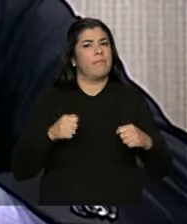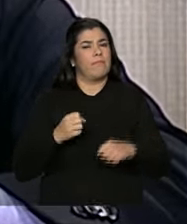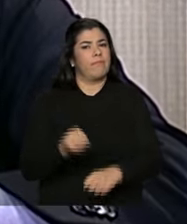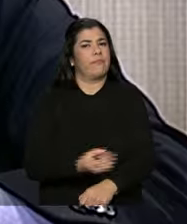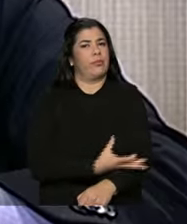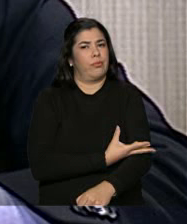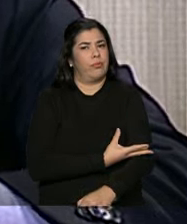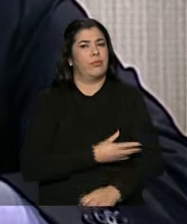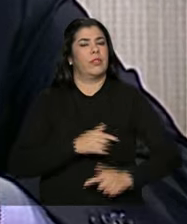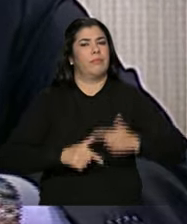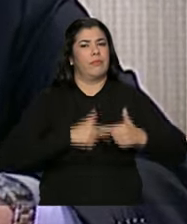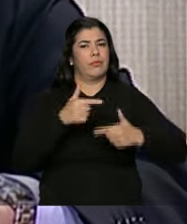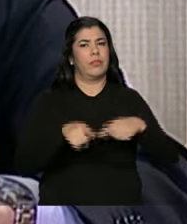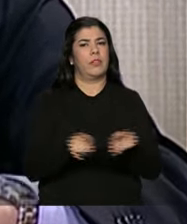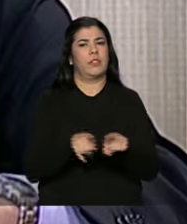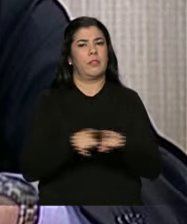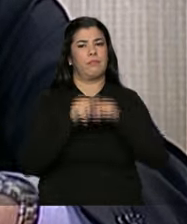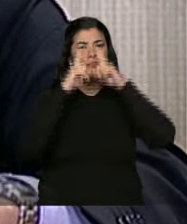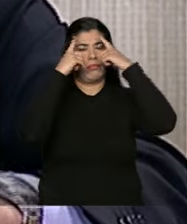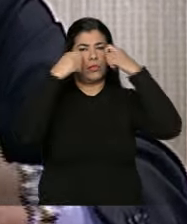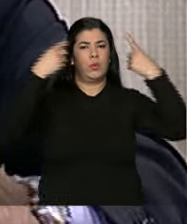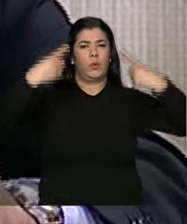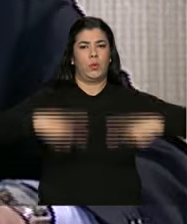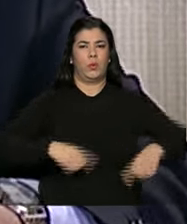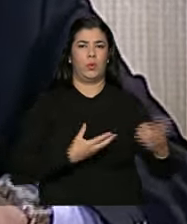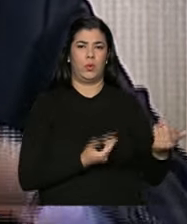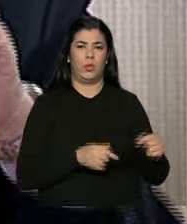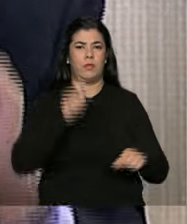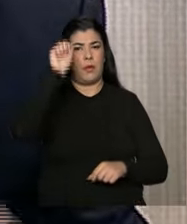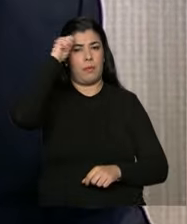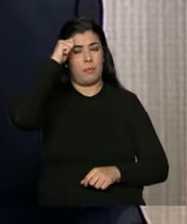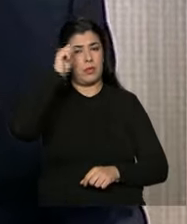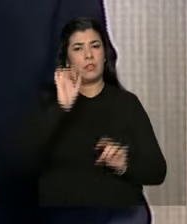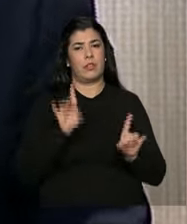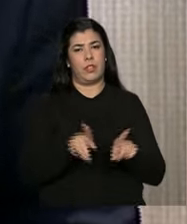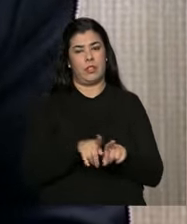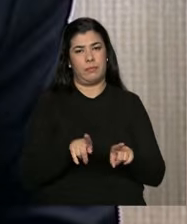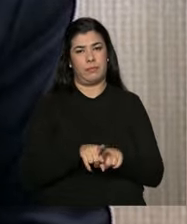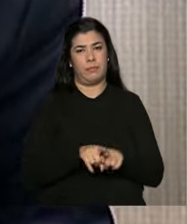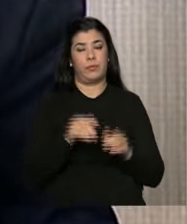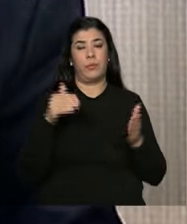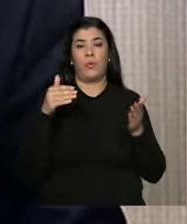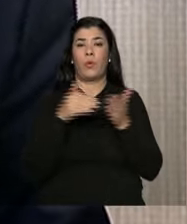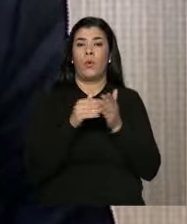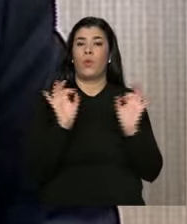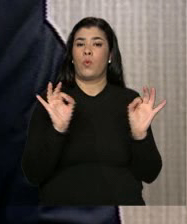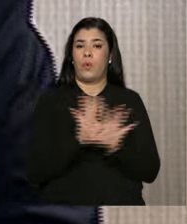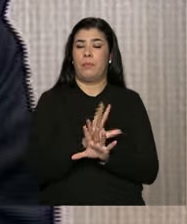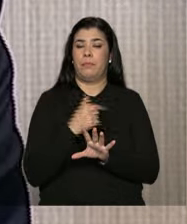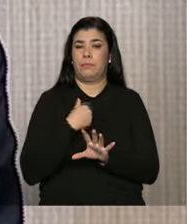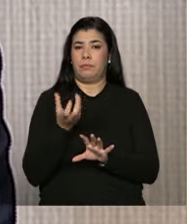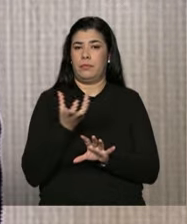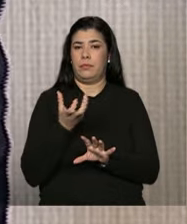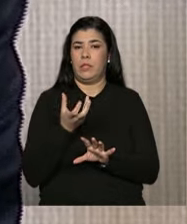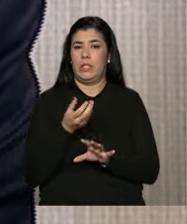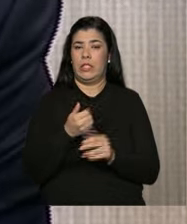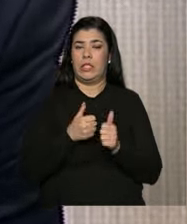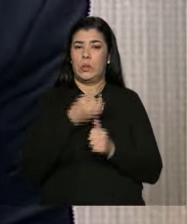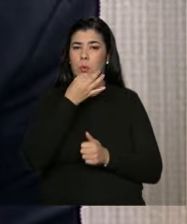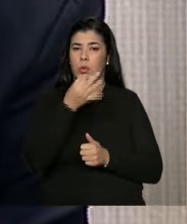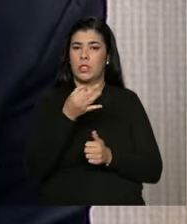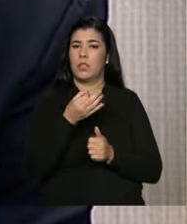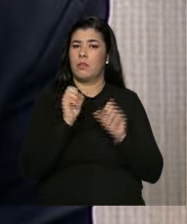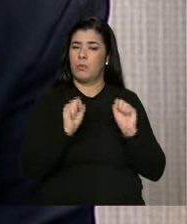motivação eh para enfrentar eh essa violência contra jovens, especialmente negros no Brasil. E por fim, eh, que possamos ser